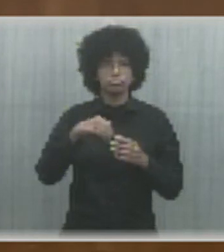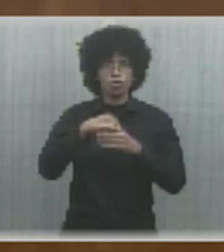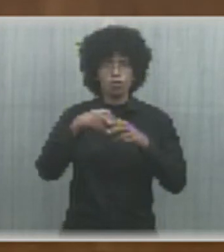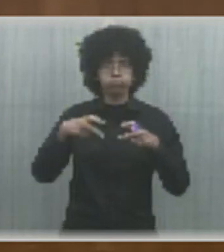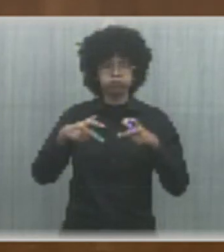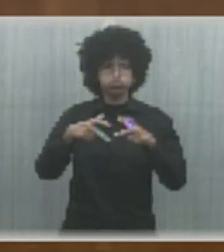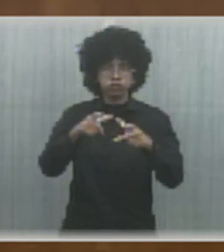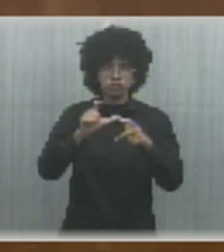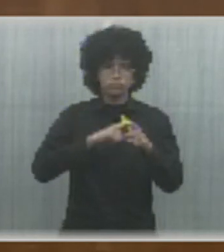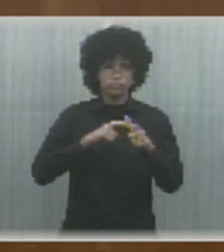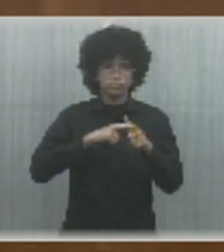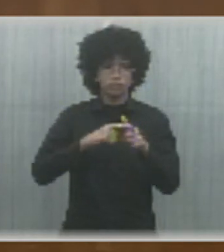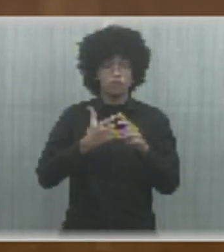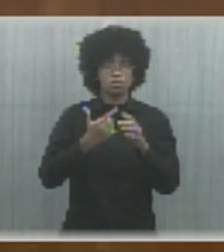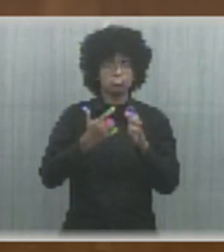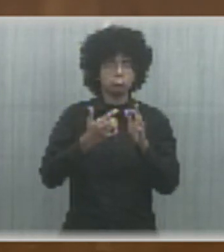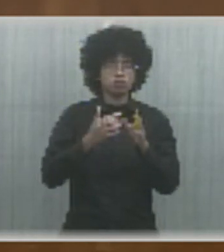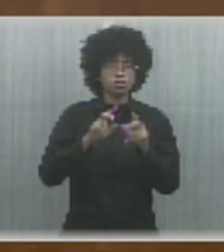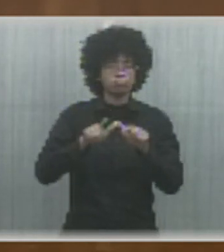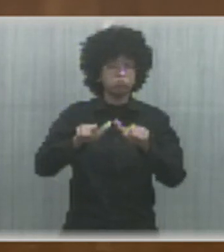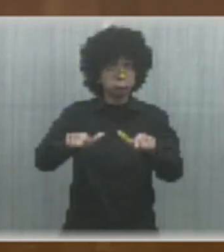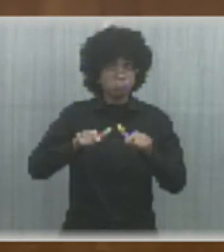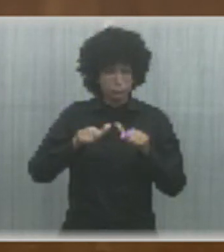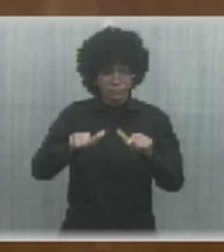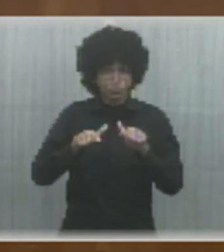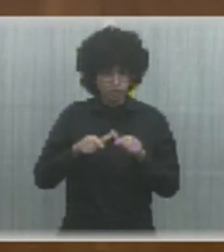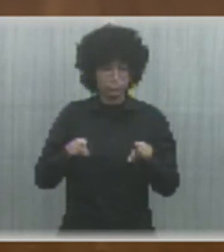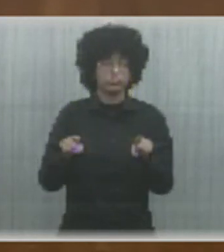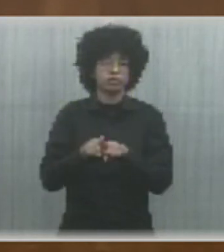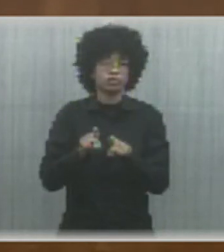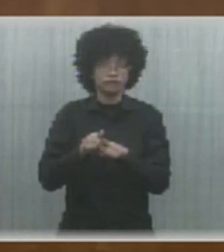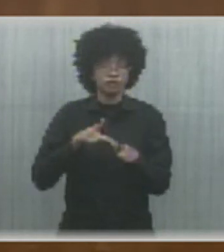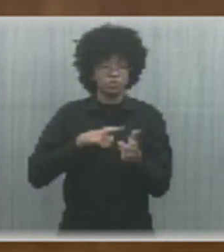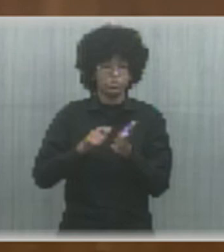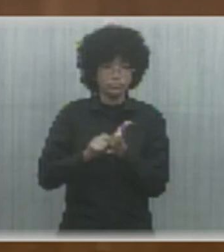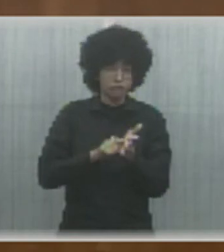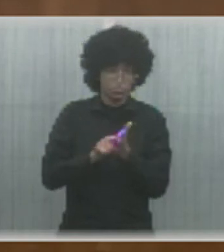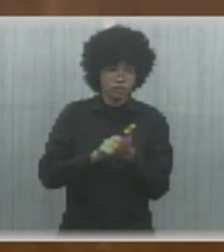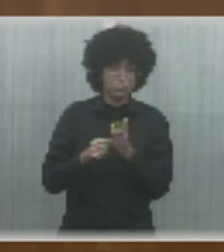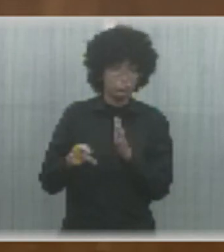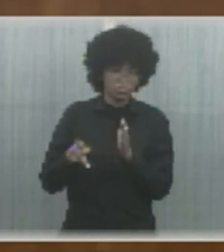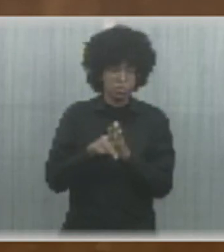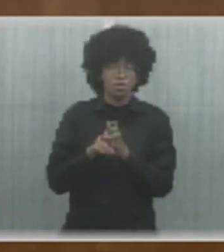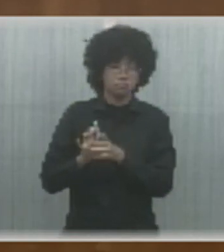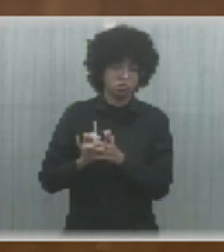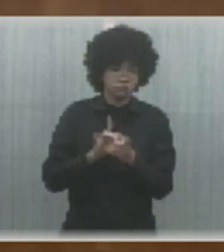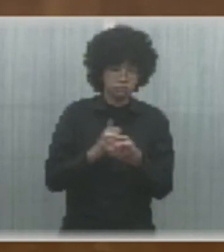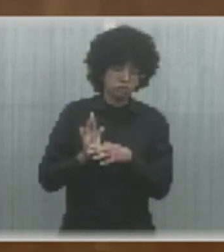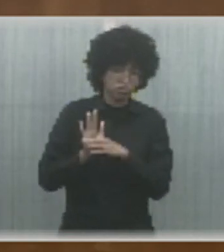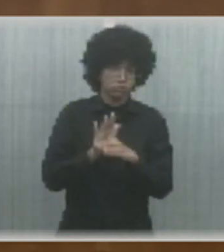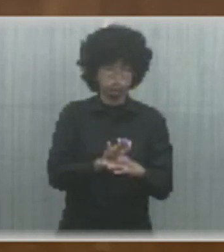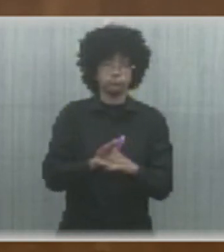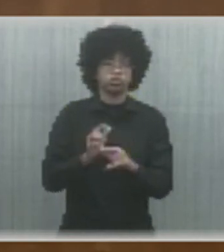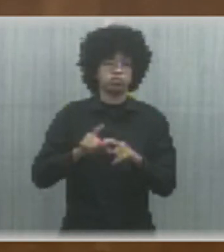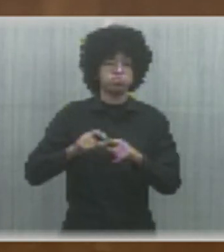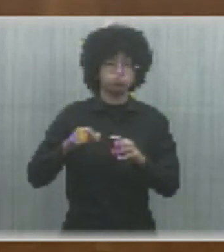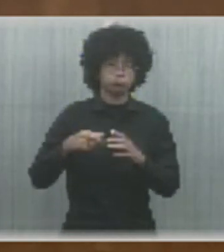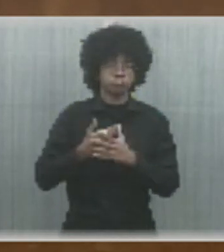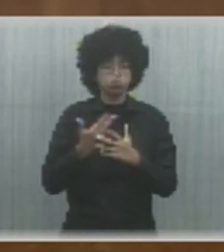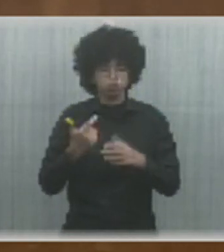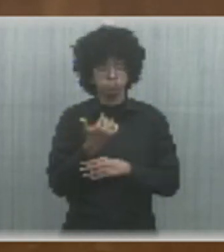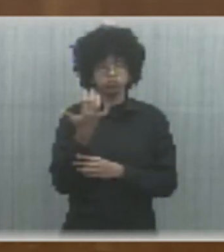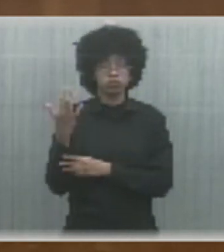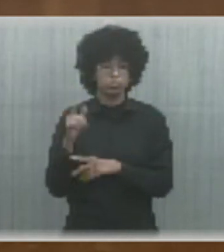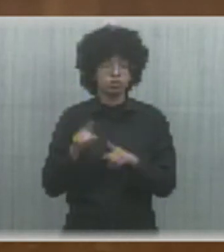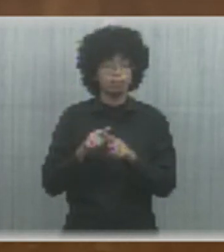da emissão de certificados e a obtenção de crédito para fim de composição da reposição florestal. Além